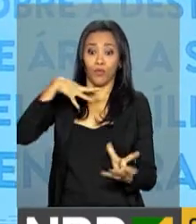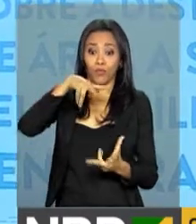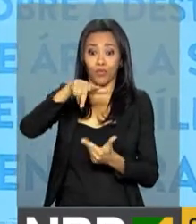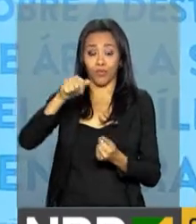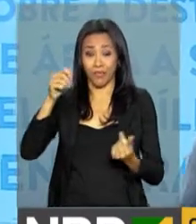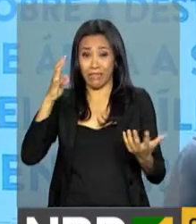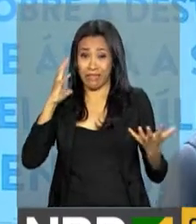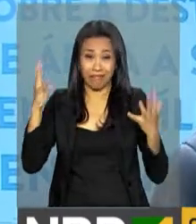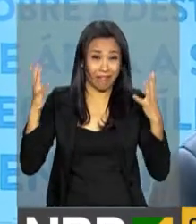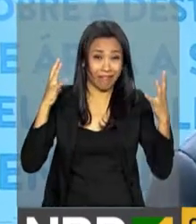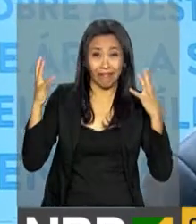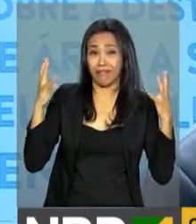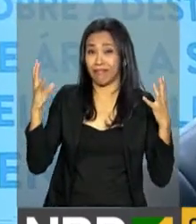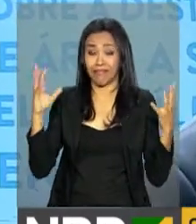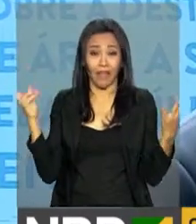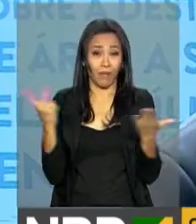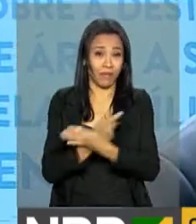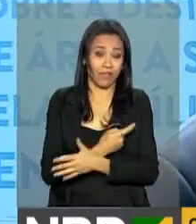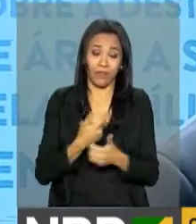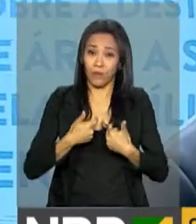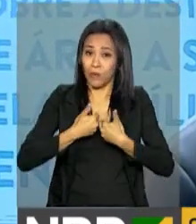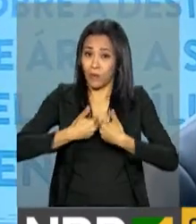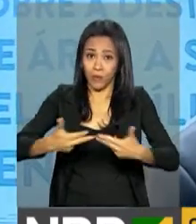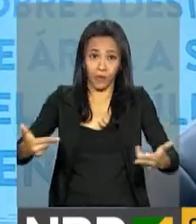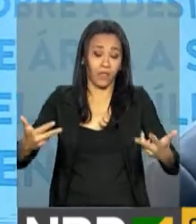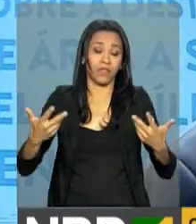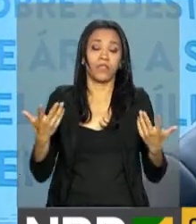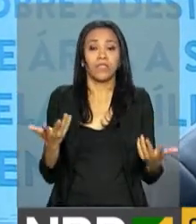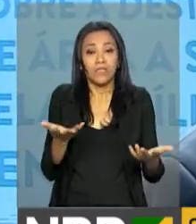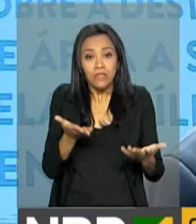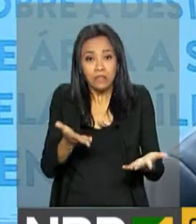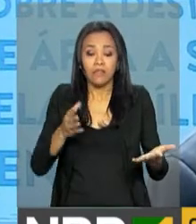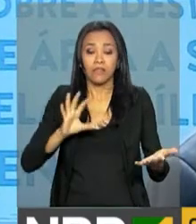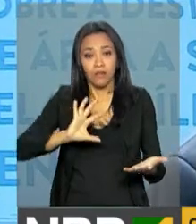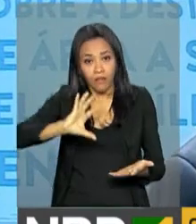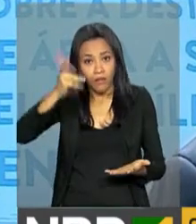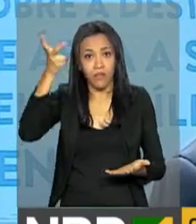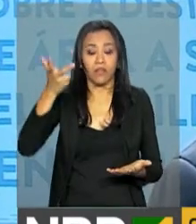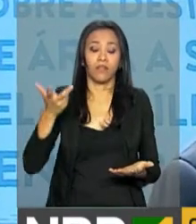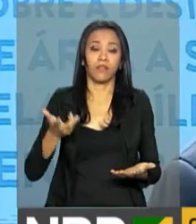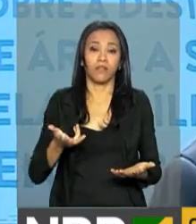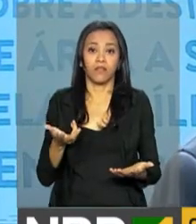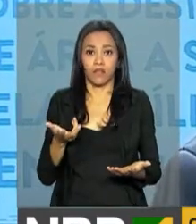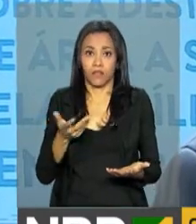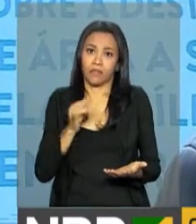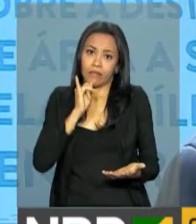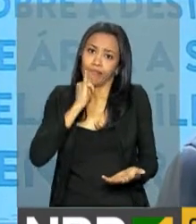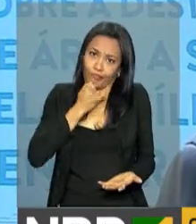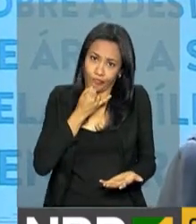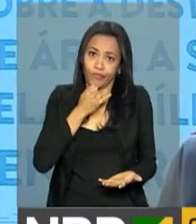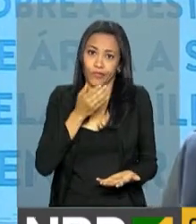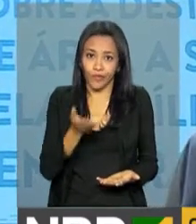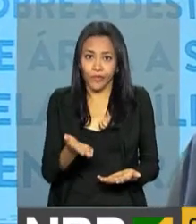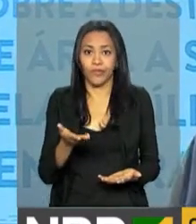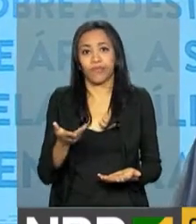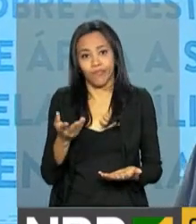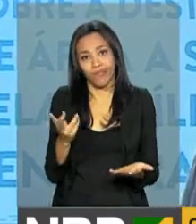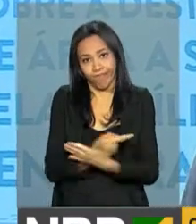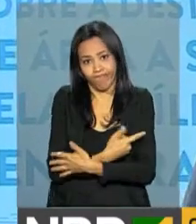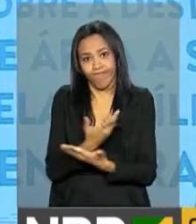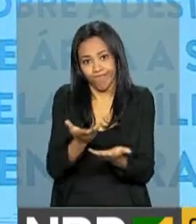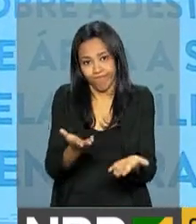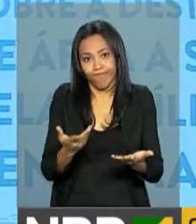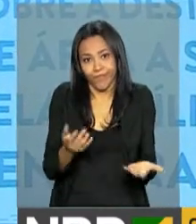condicionado emocionado como está muitas muitas vezes ocorrem os mais digamos lamentáveis acontecimentos